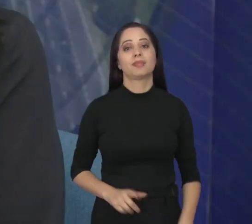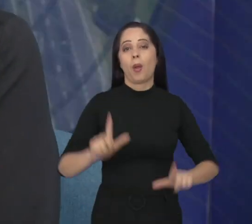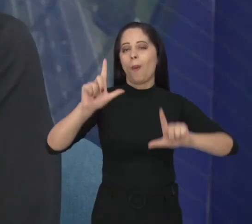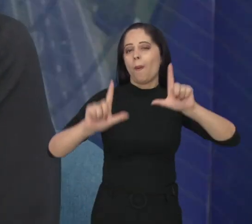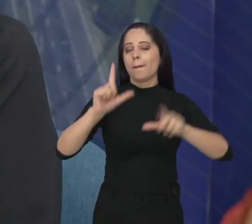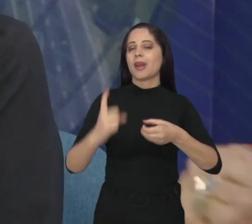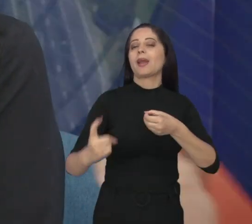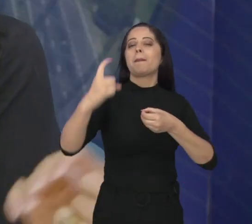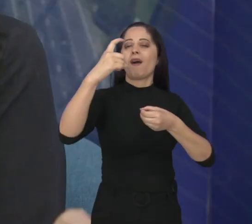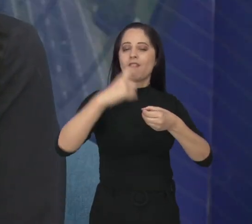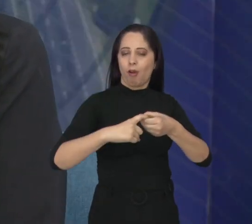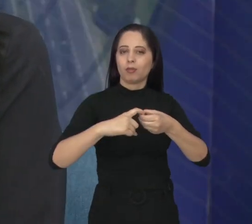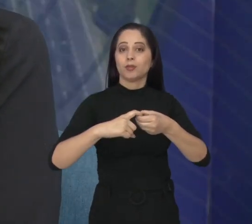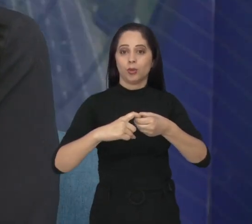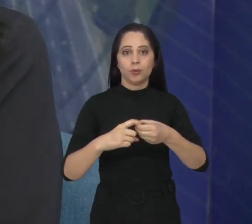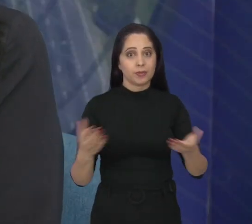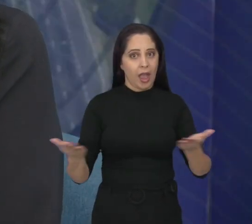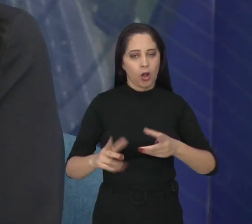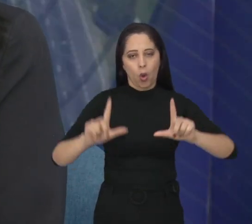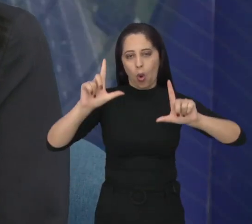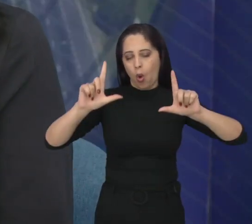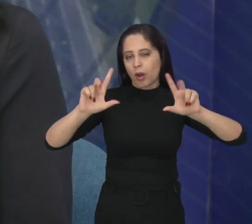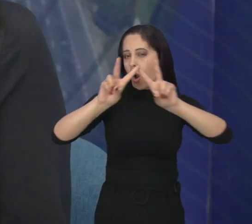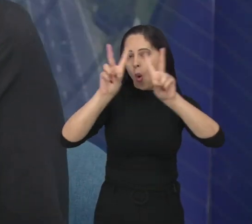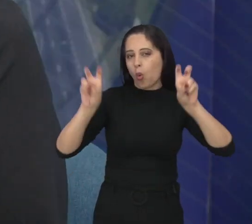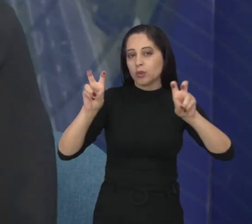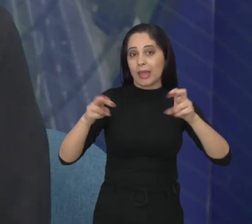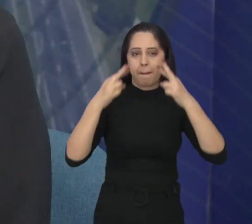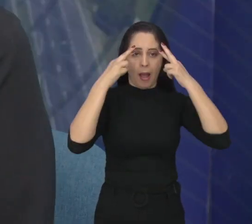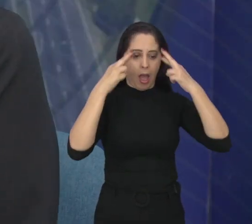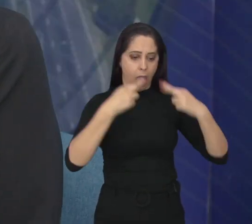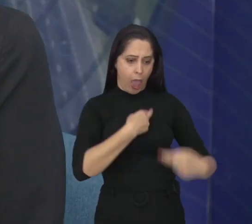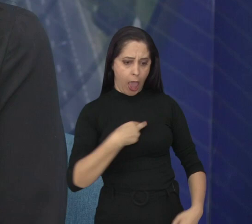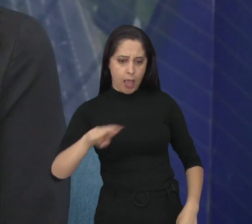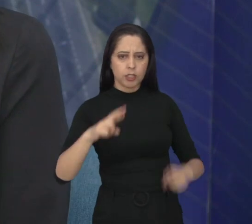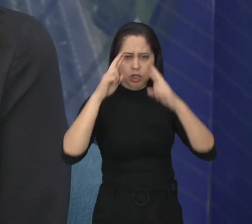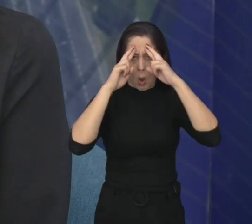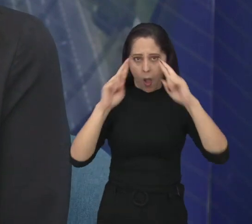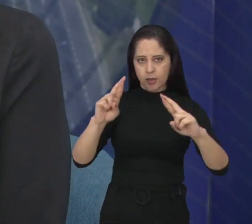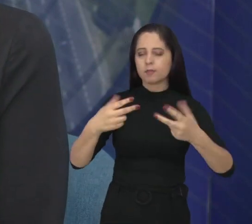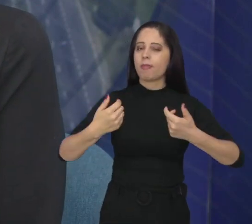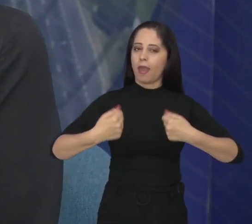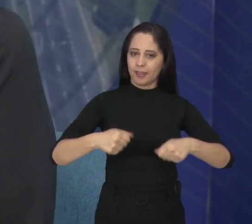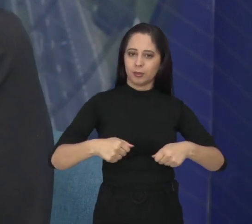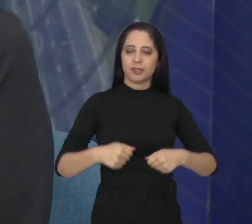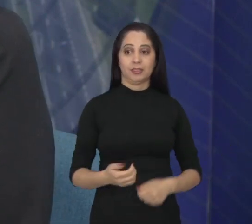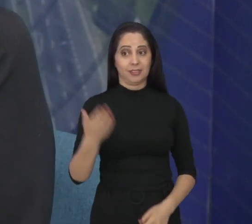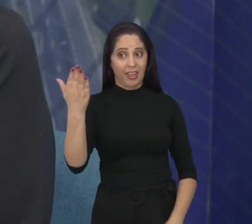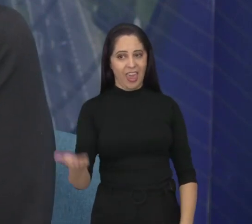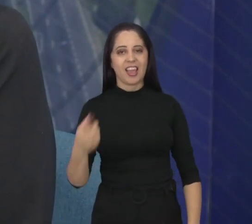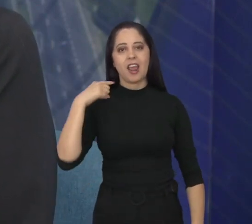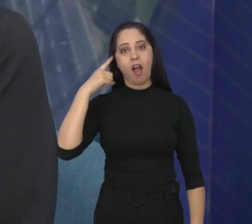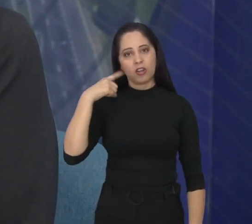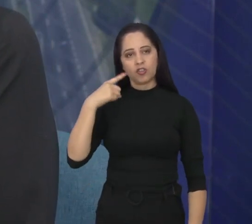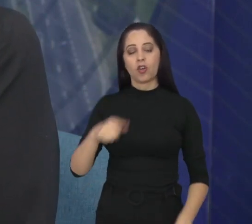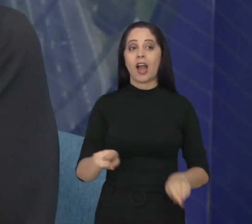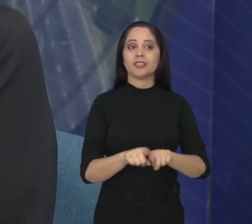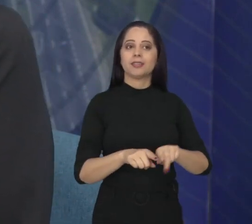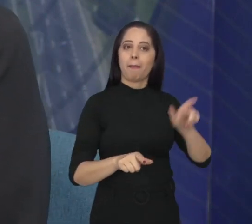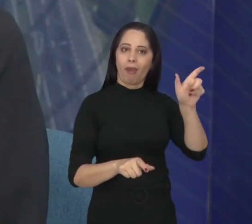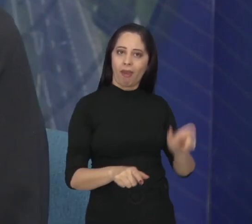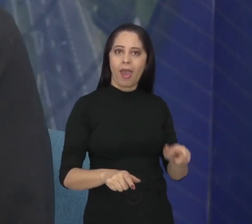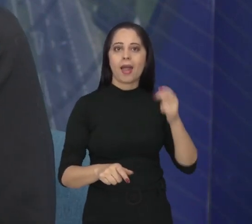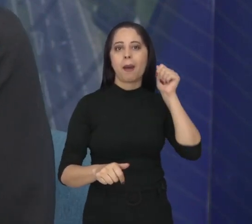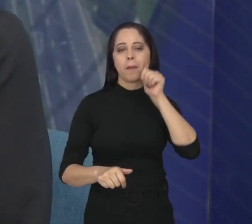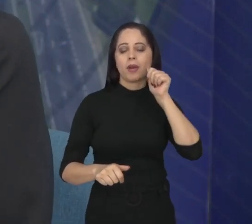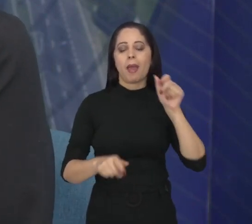Estamos de volta com Diálogos da Cidade, hoje falando sobre intolerância religiosa. Eu recebo o advogado Rafael Caniza e também a